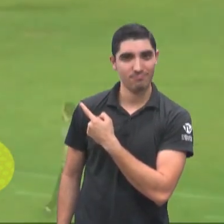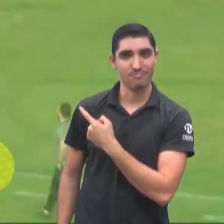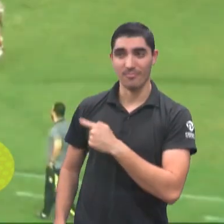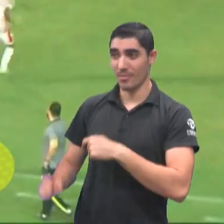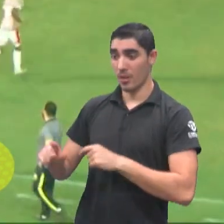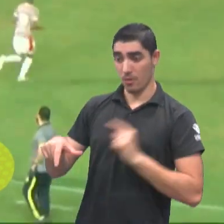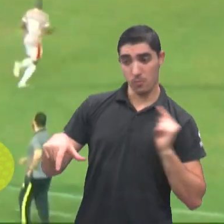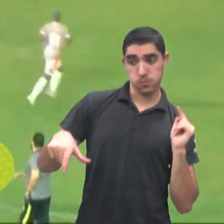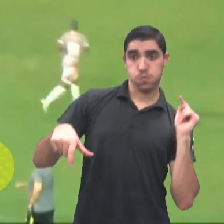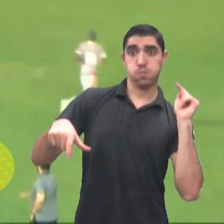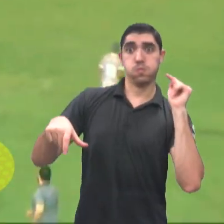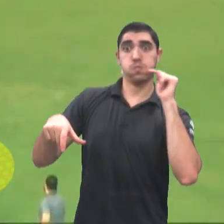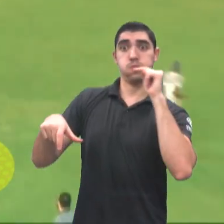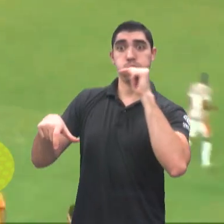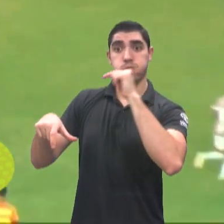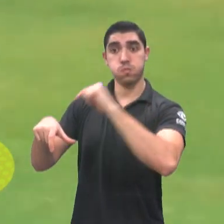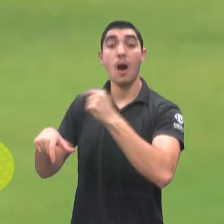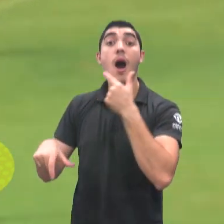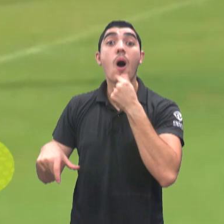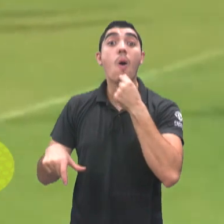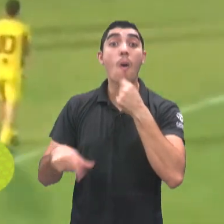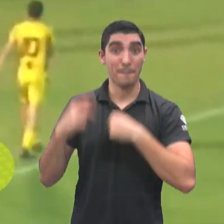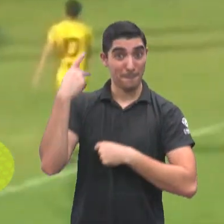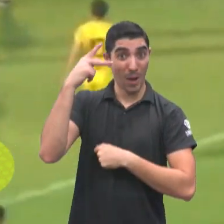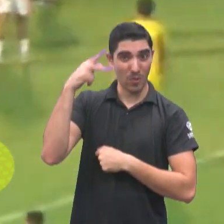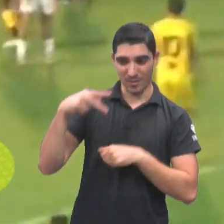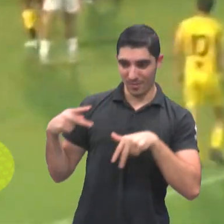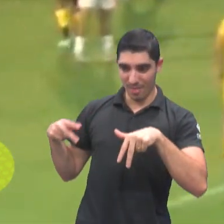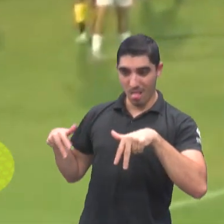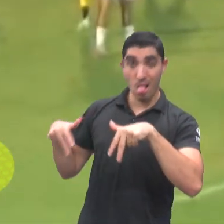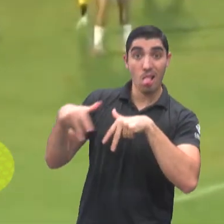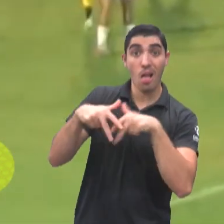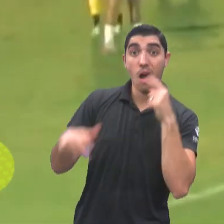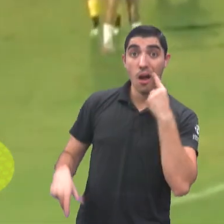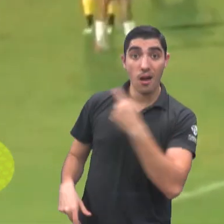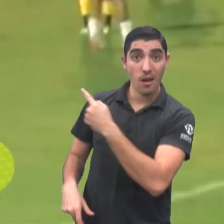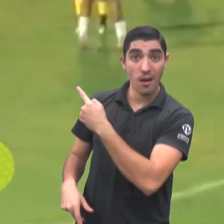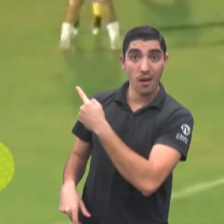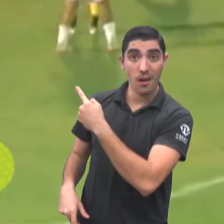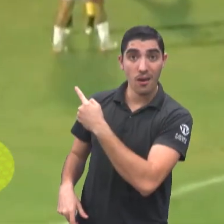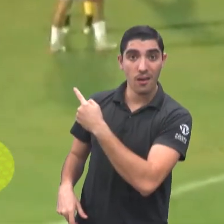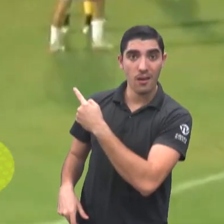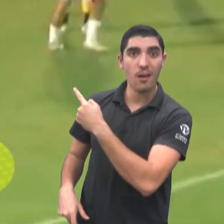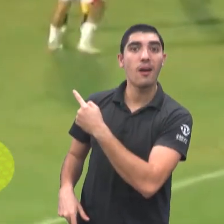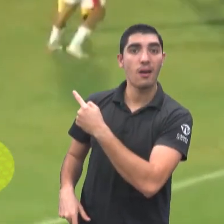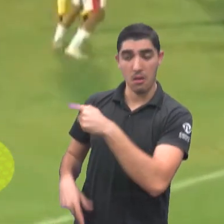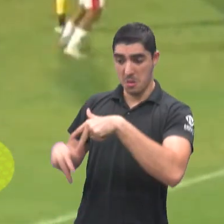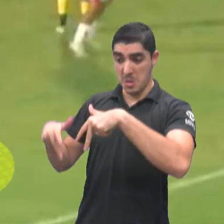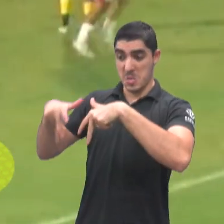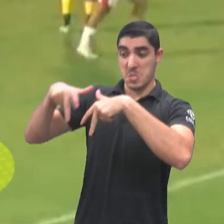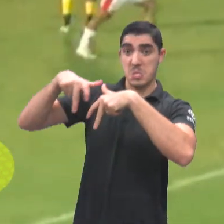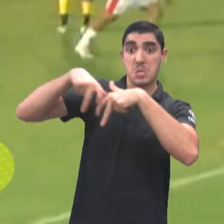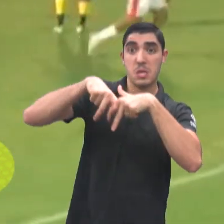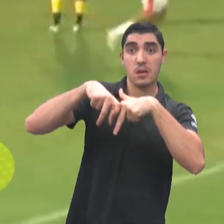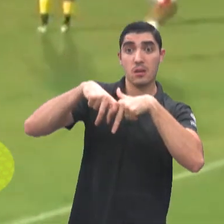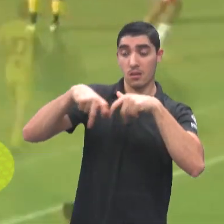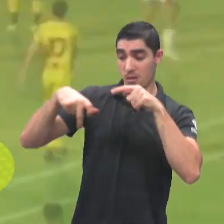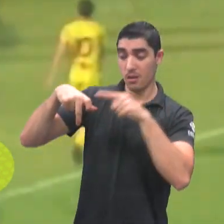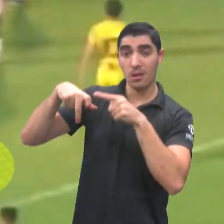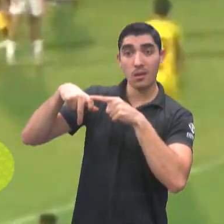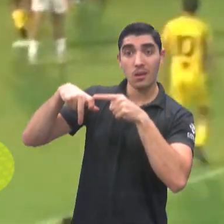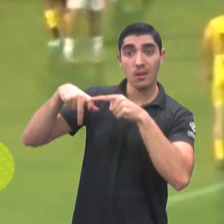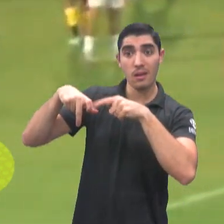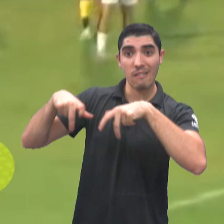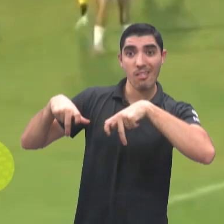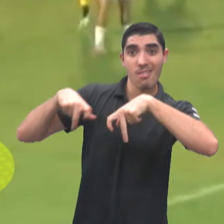o zagueirão da equipe do Paulista, olha lá, ele chega por trás, olha lá, a Beth até aproximou, olha lá, ele chega com o joelho, Ele está inteiro na